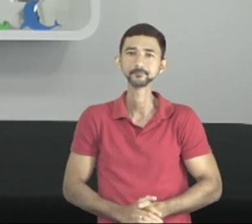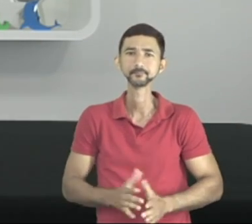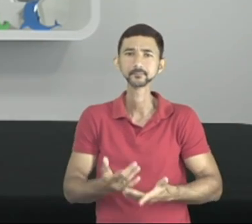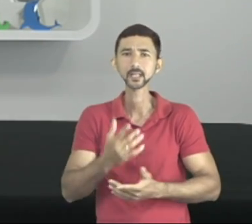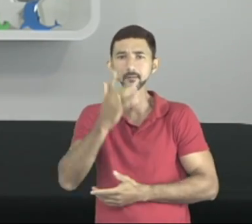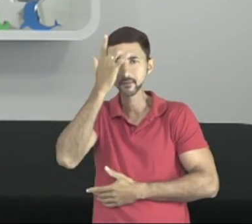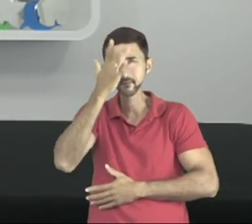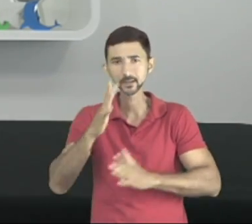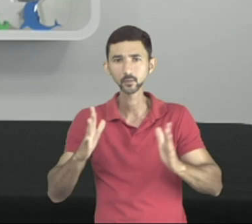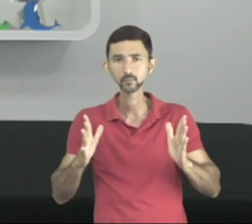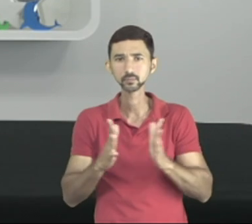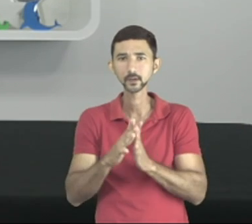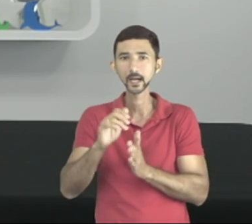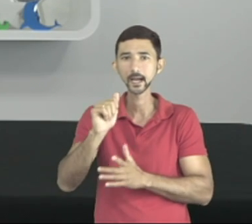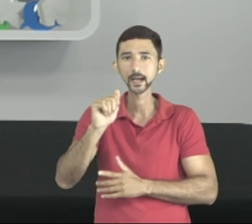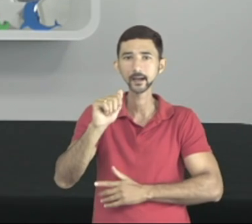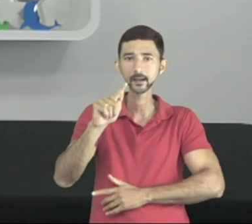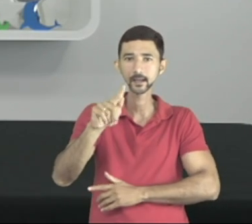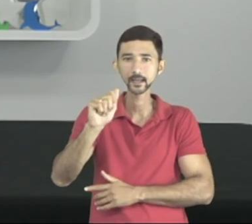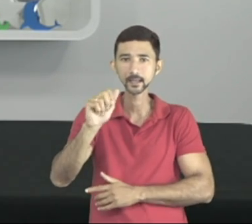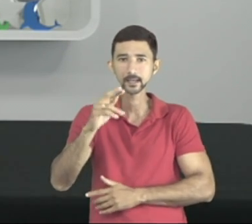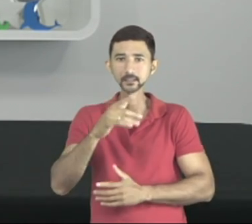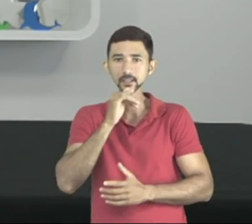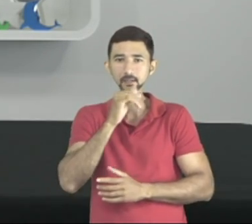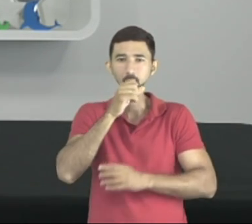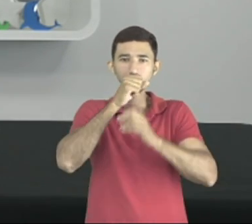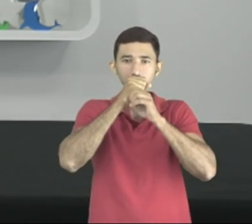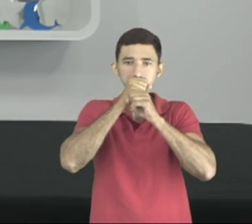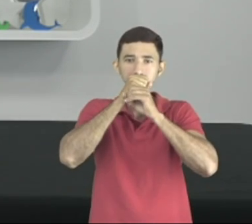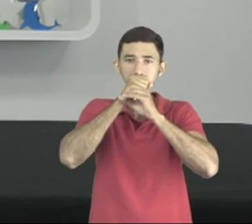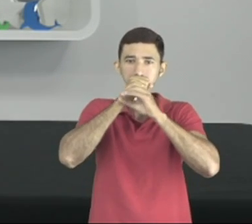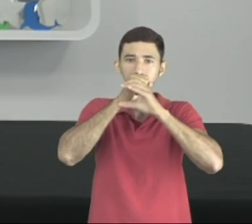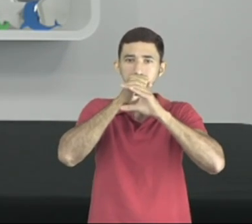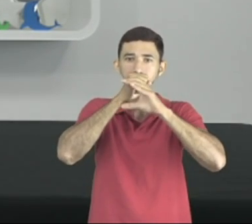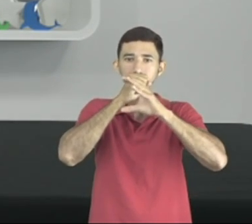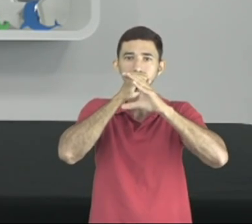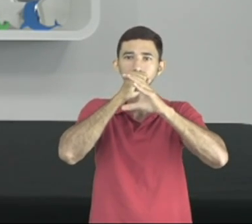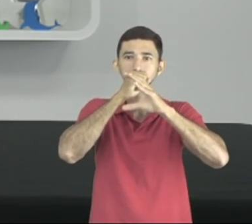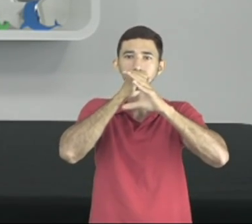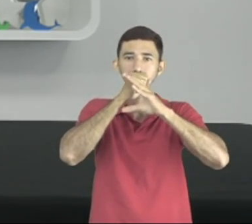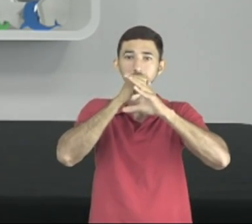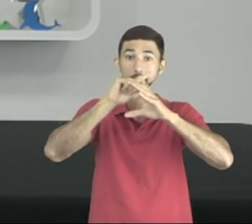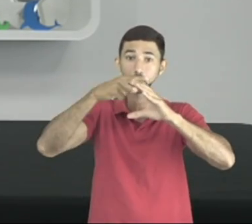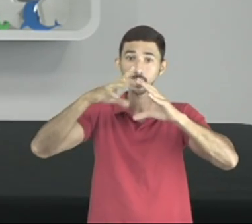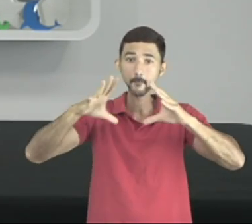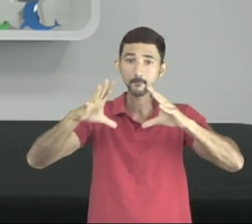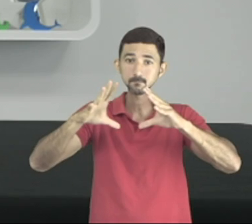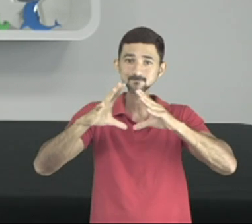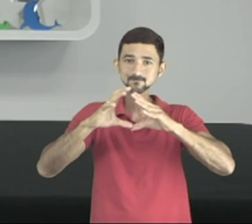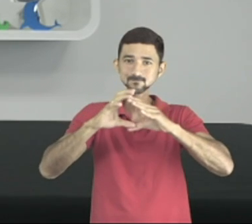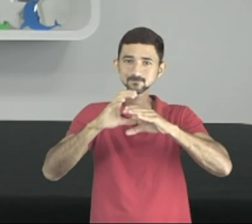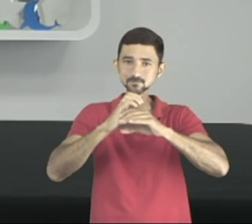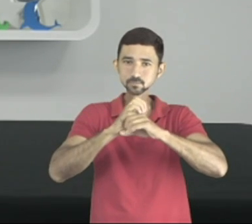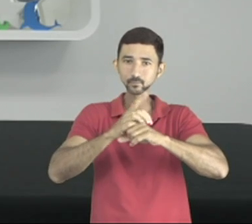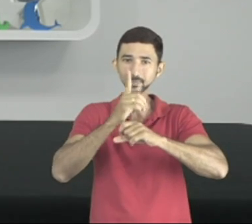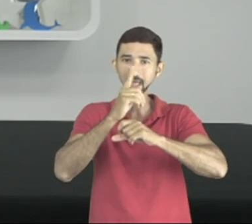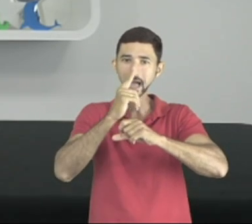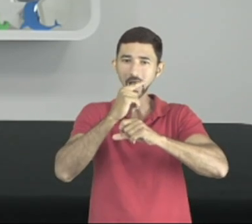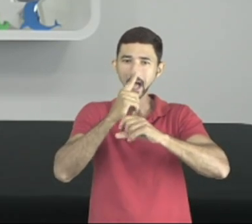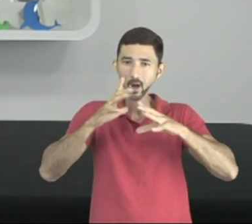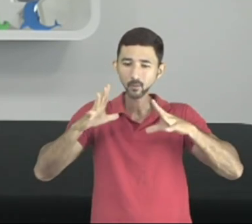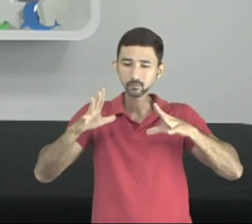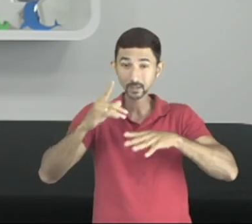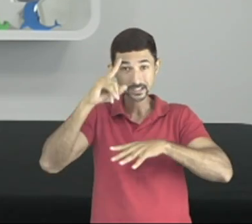mais fácil comprimir? Gás. Pega um balão, comprime um balão. O balão vai ser comprimido. O líquido é mais difícil